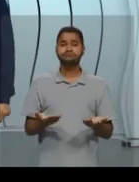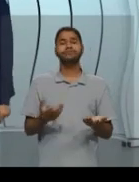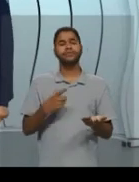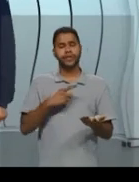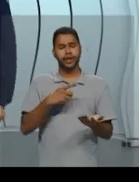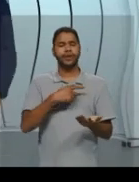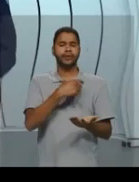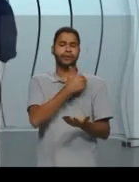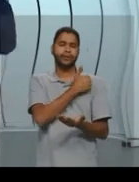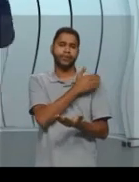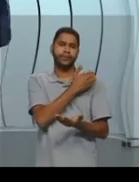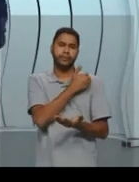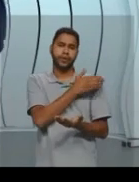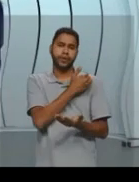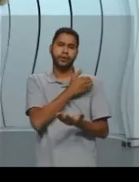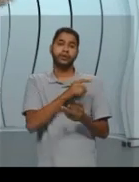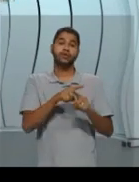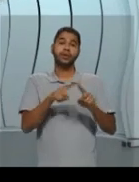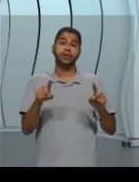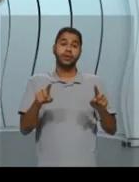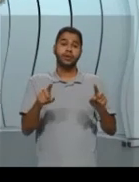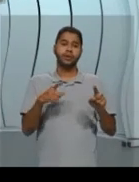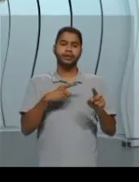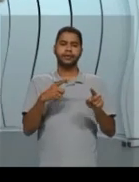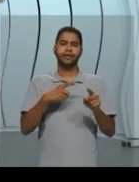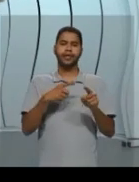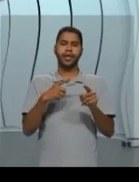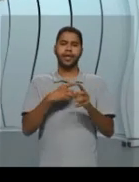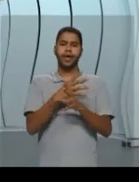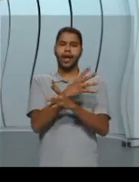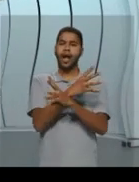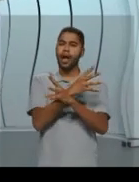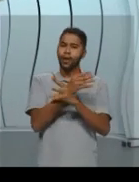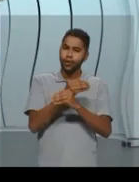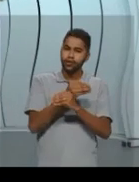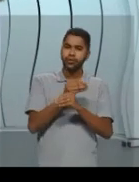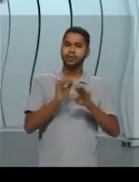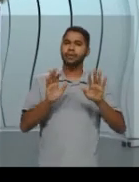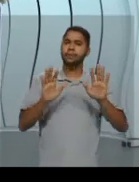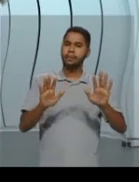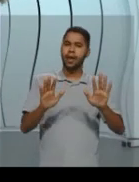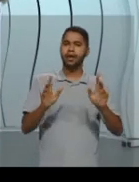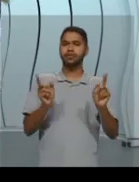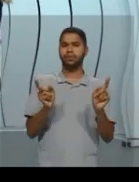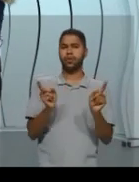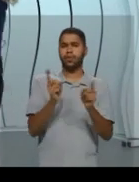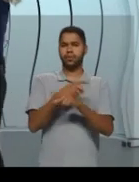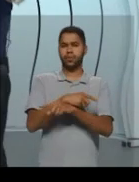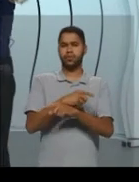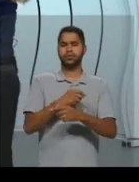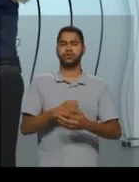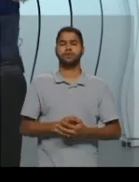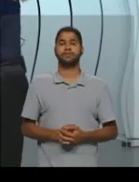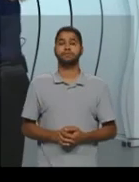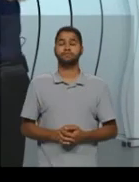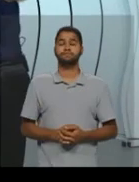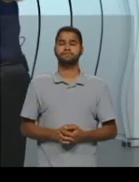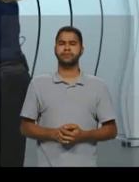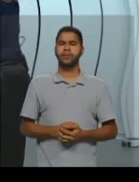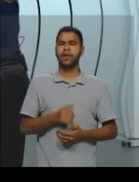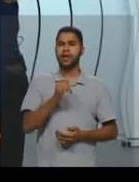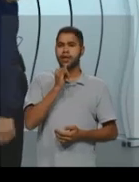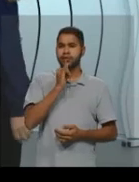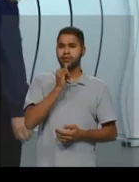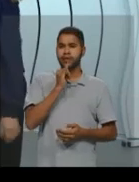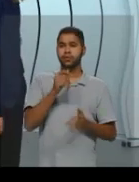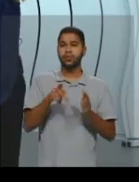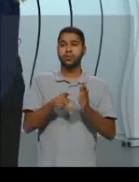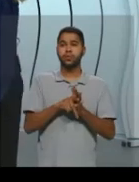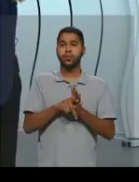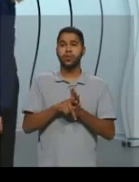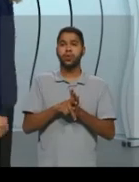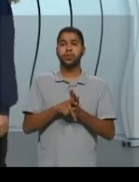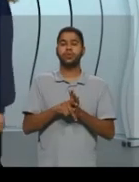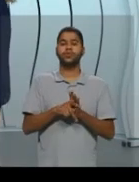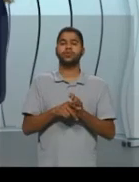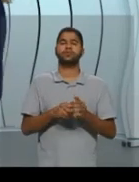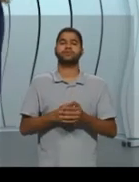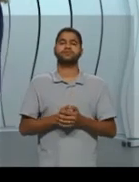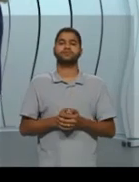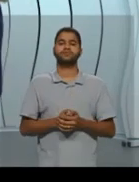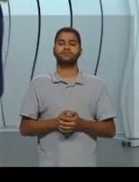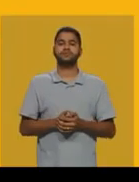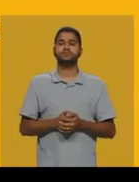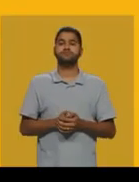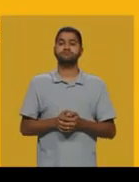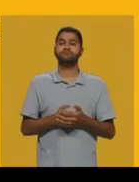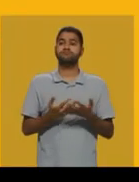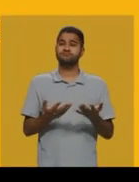aqui usou a conjunção mas para oposição. Olha alguns exemplos aqui de pressupostos.